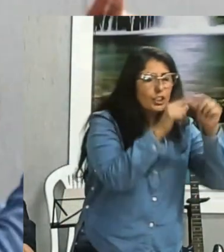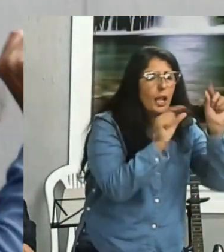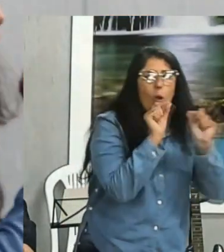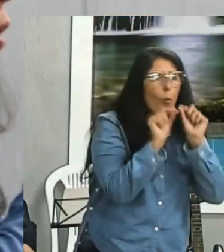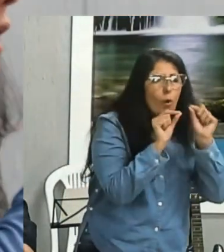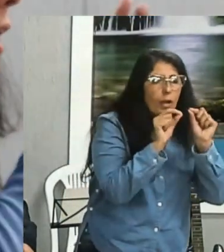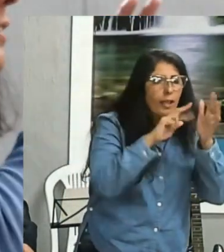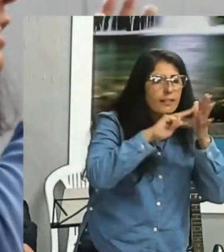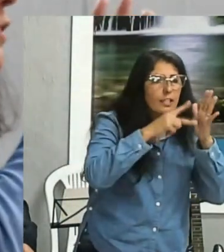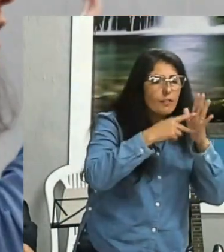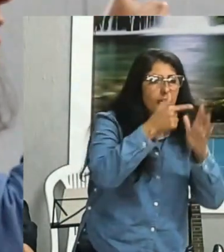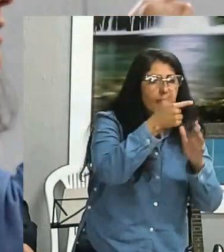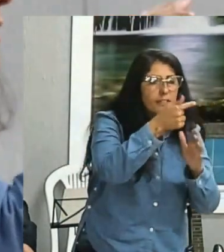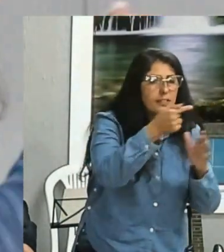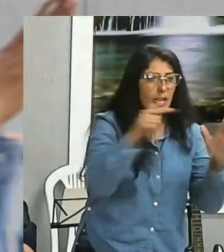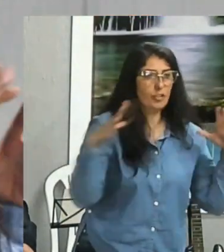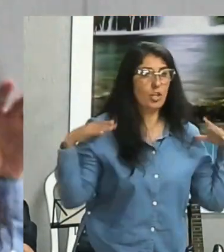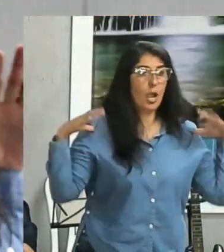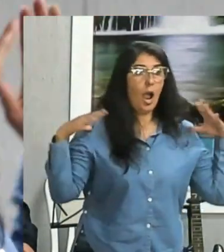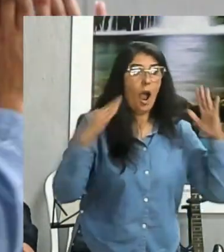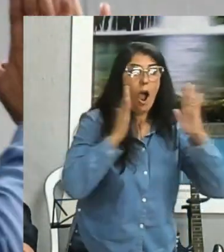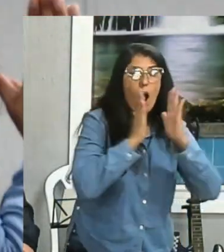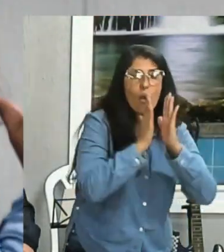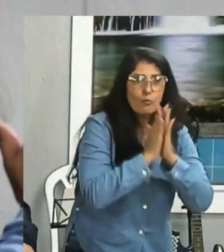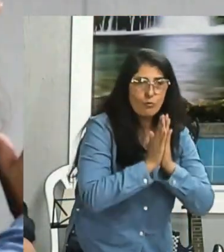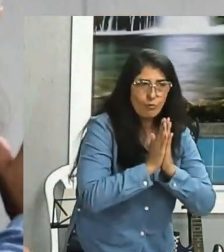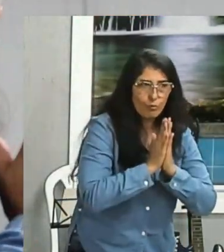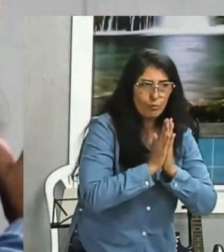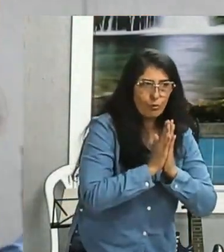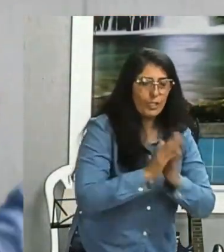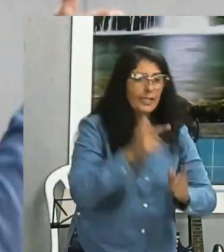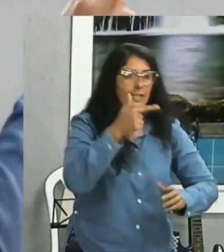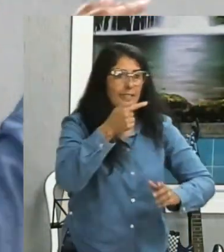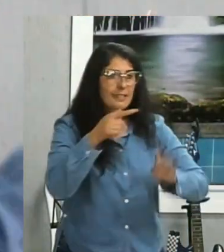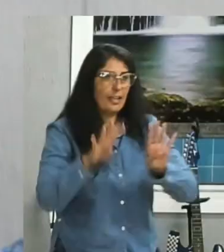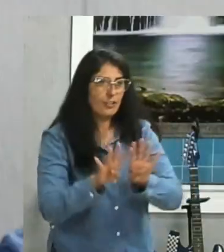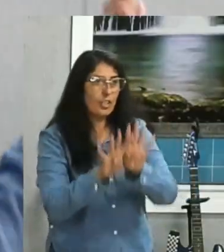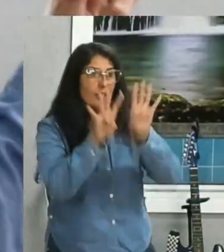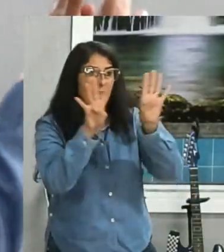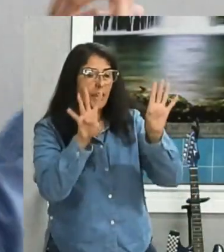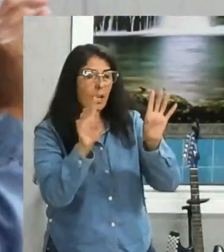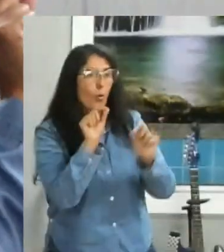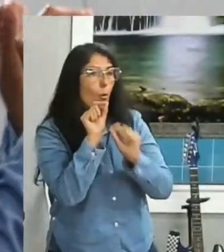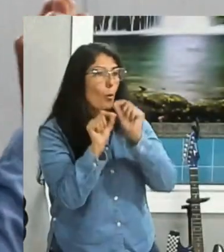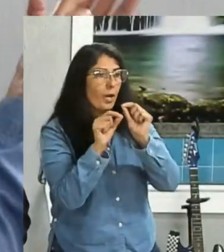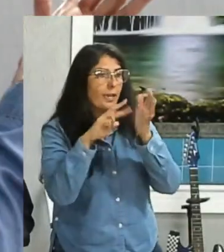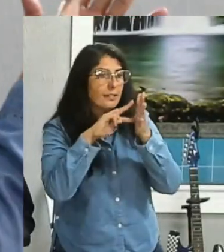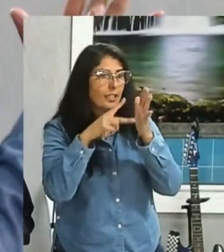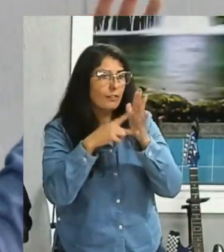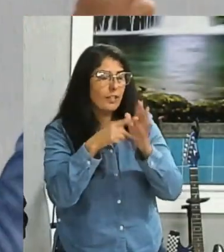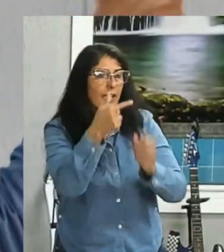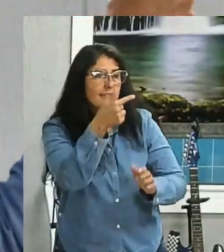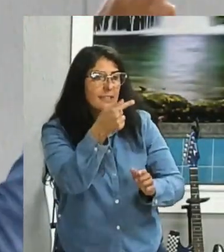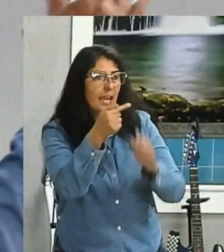igrejas, e os 7 candeeiros são as 7 igrejas. Esta é